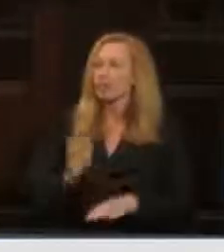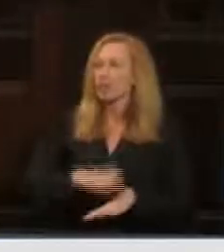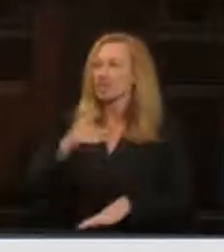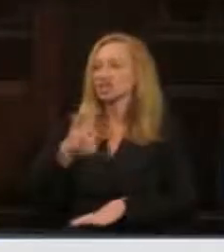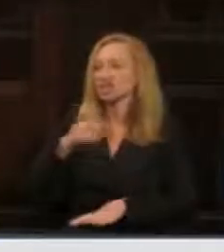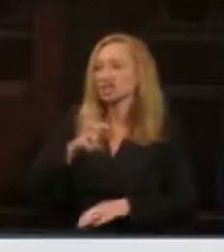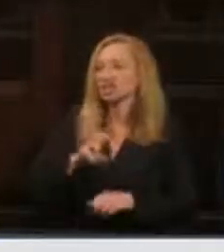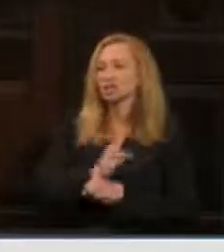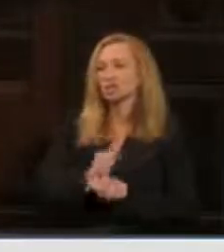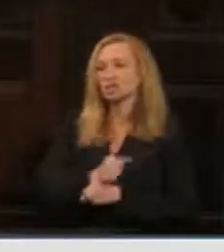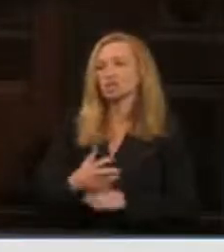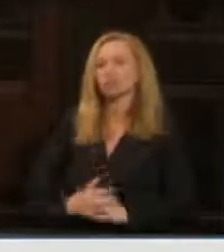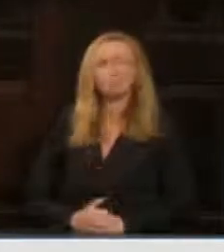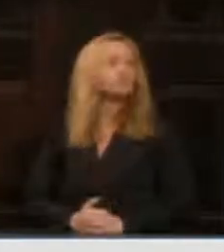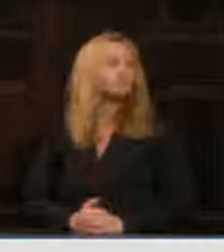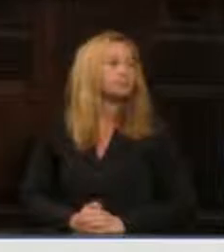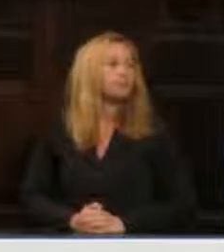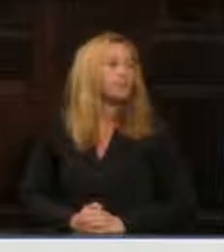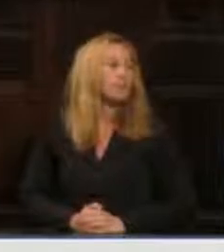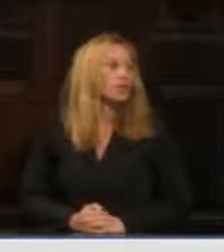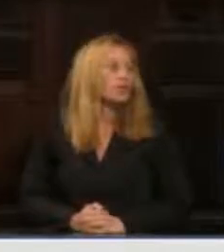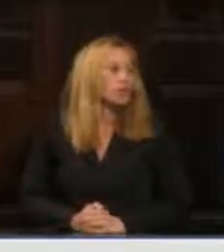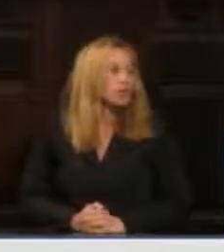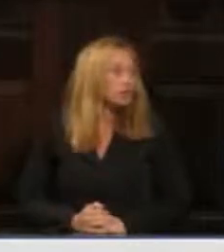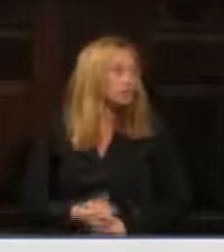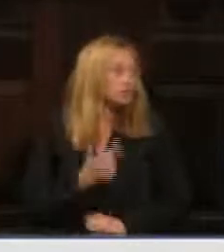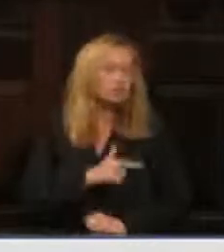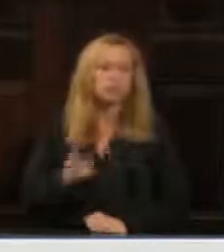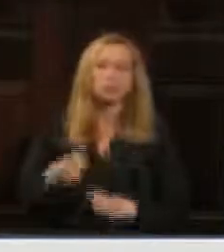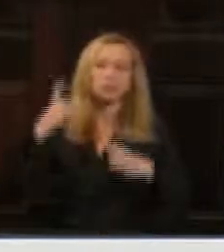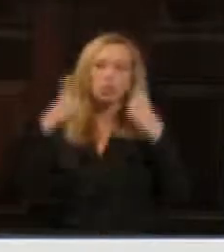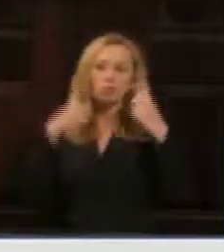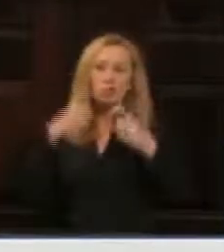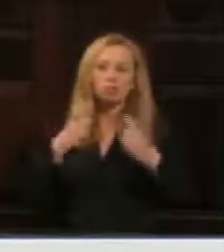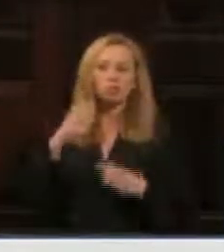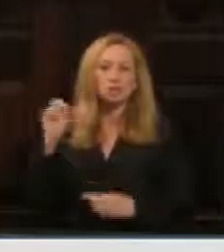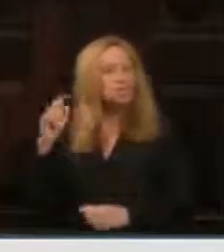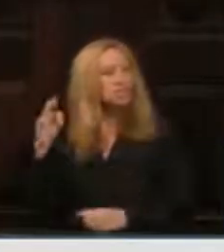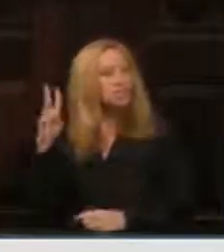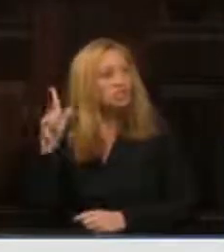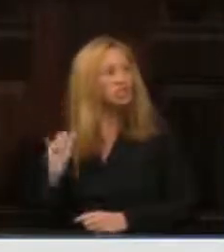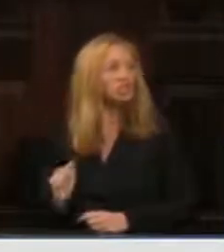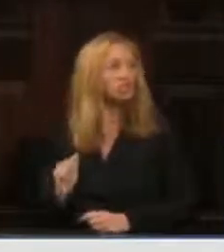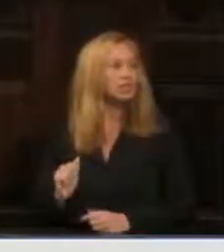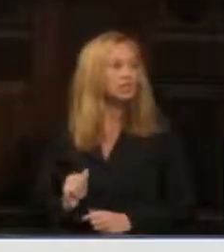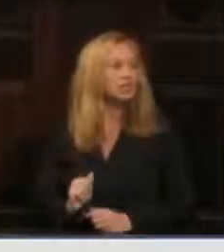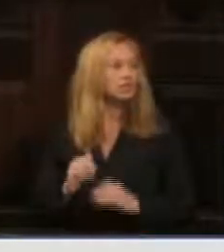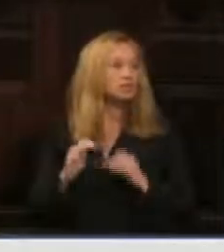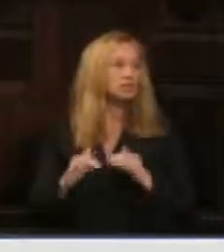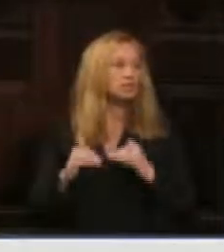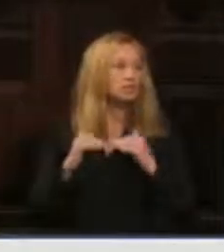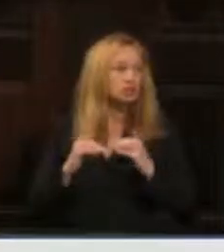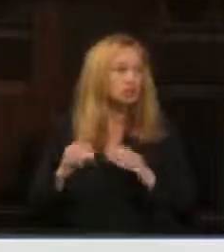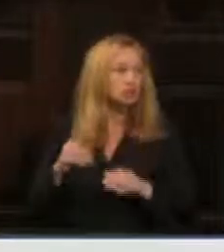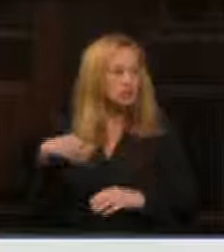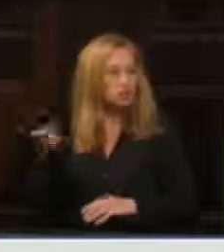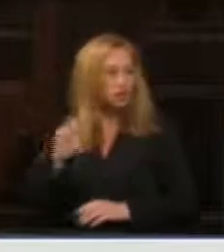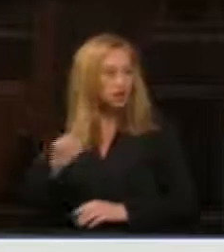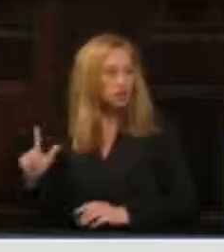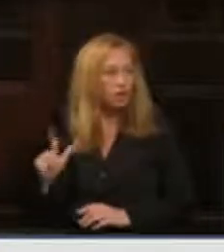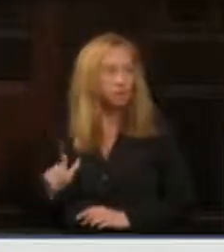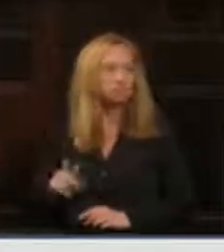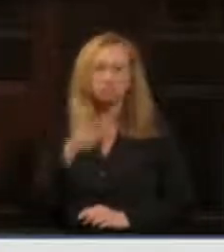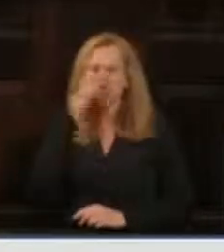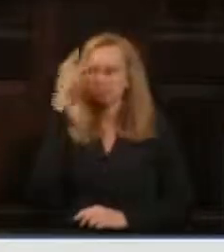anos não houve a menor preocupação da esquerda com a soberania nacional. Ninguém se